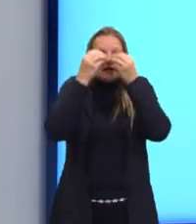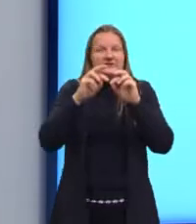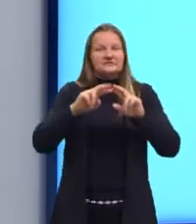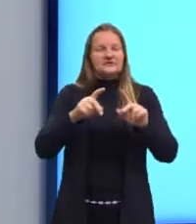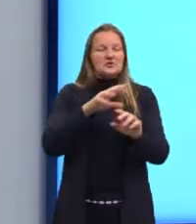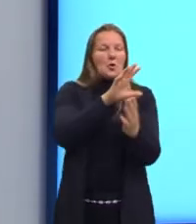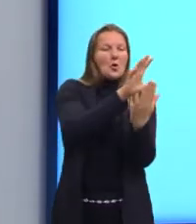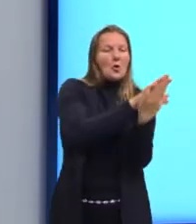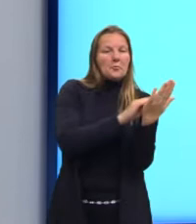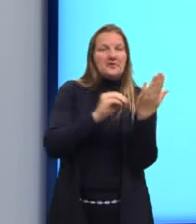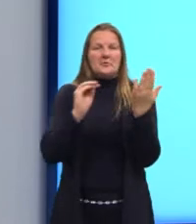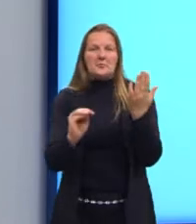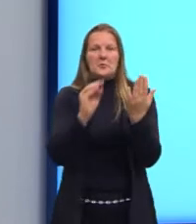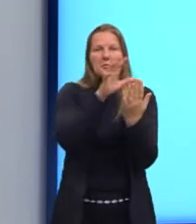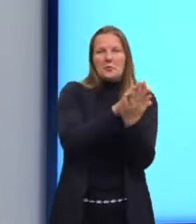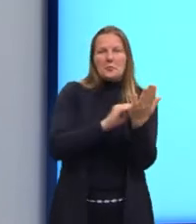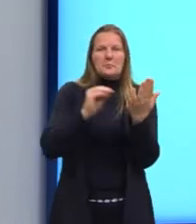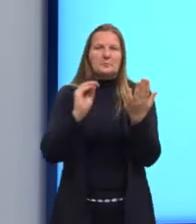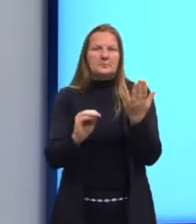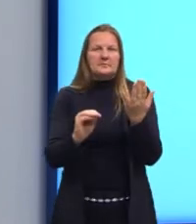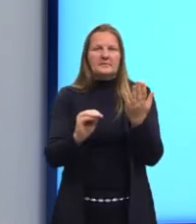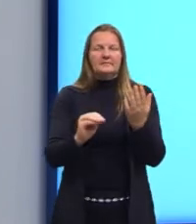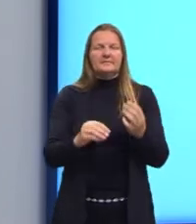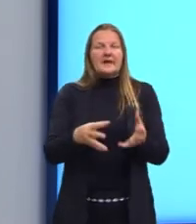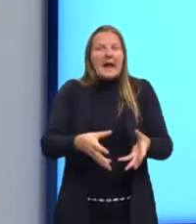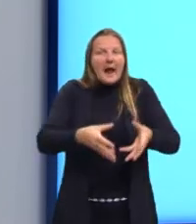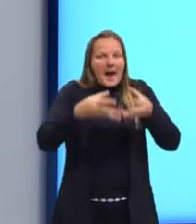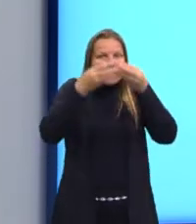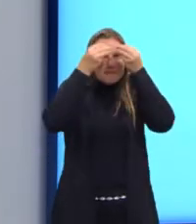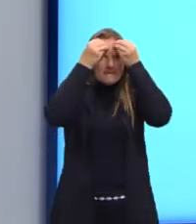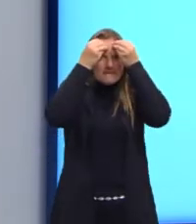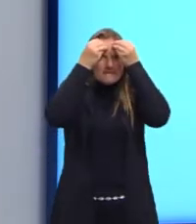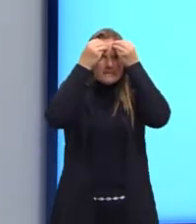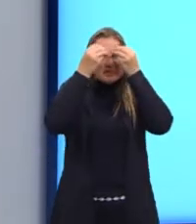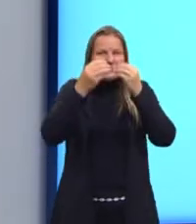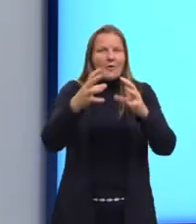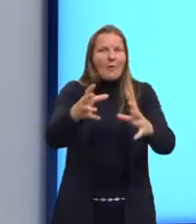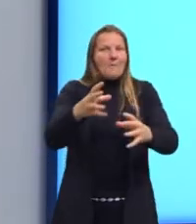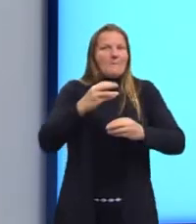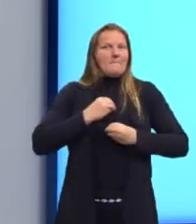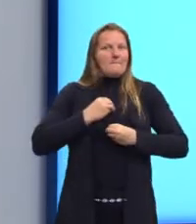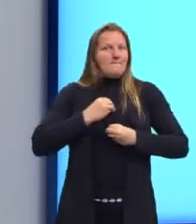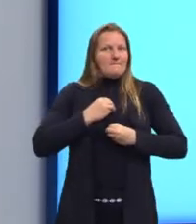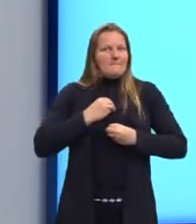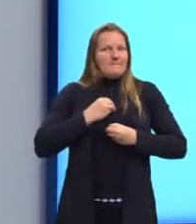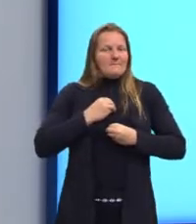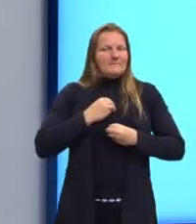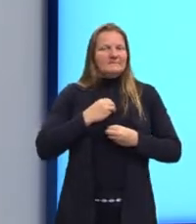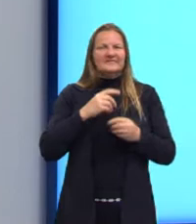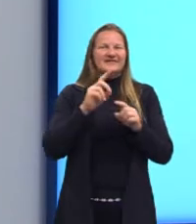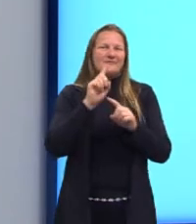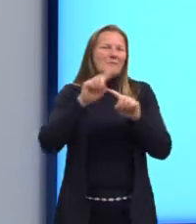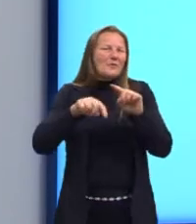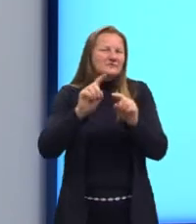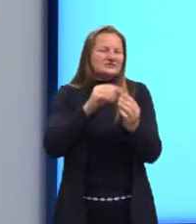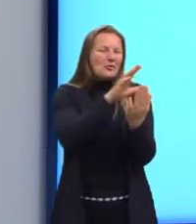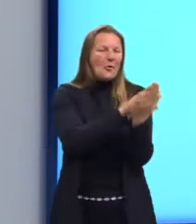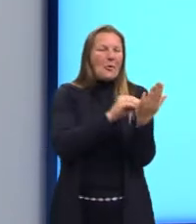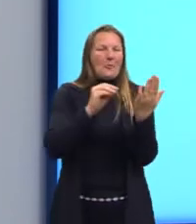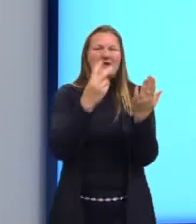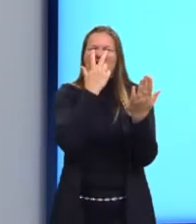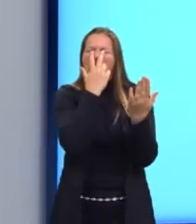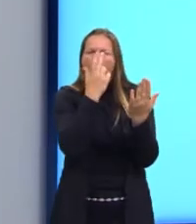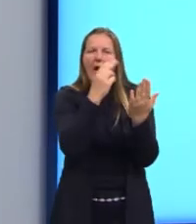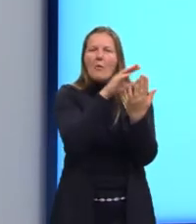copiá-las sim apropriar-se é diferente de copiar porque